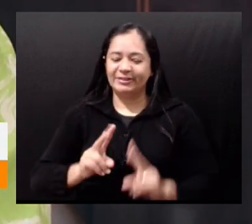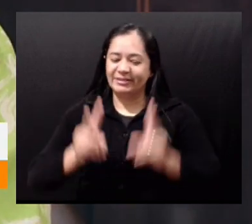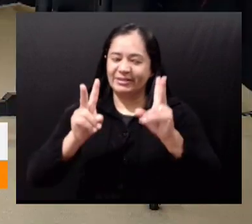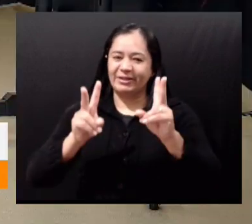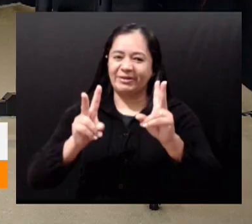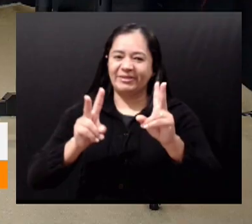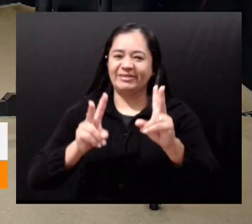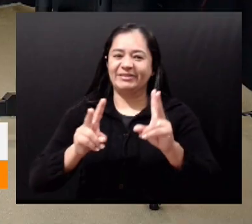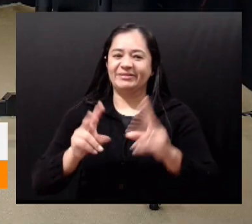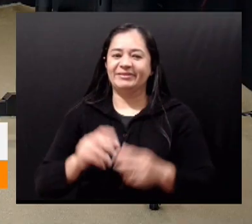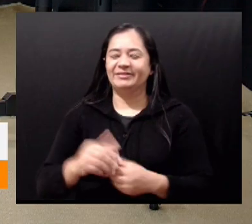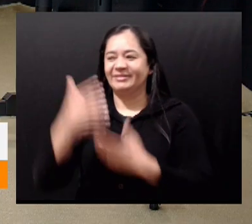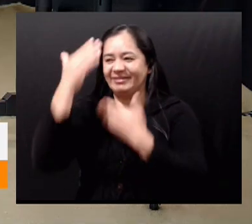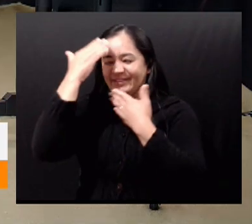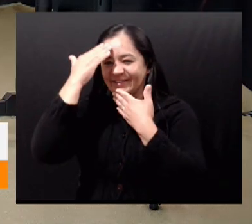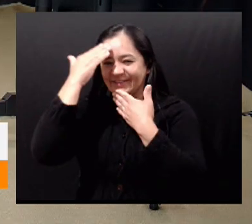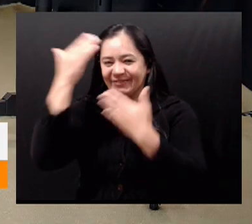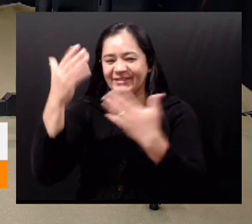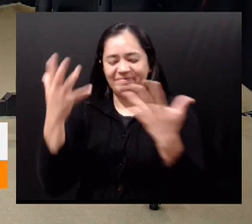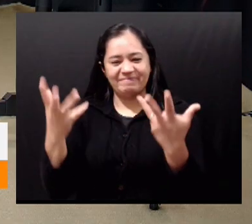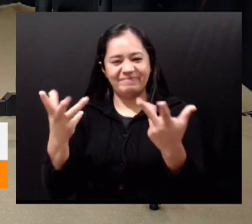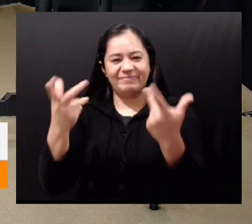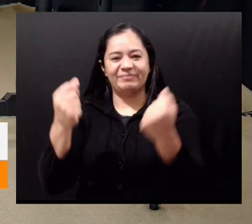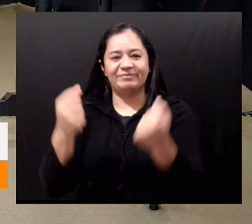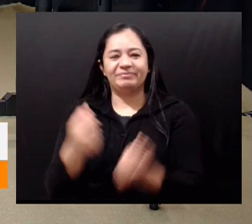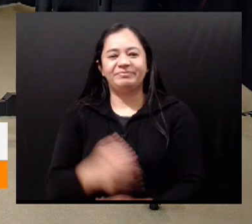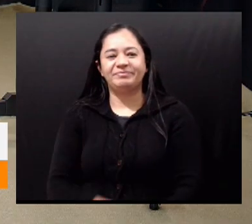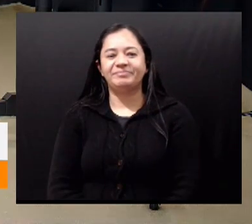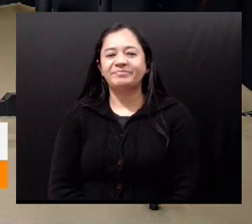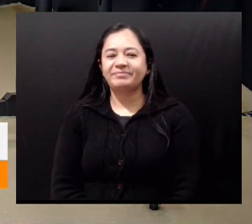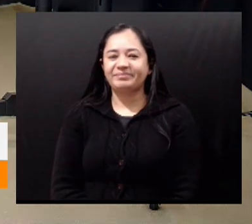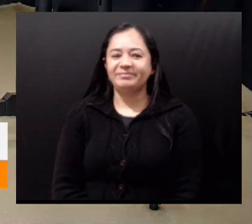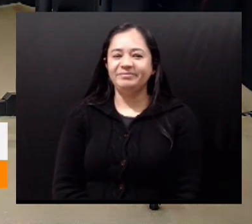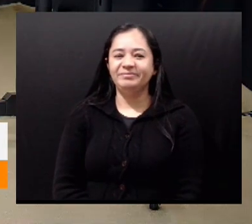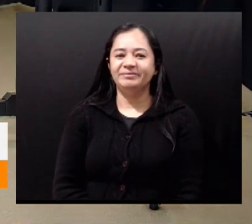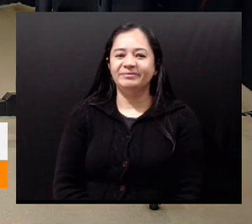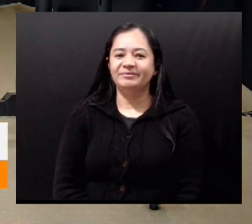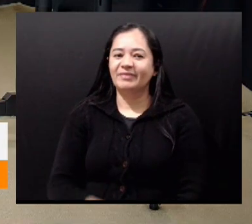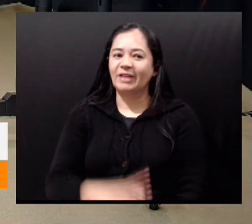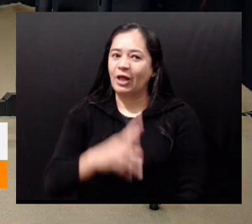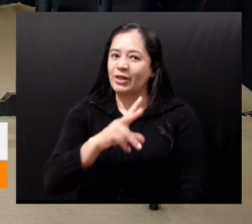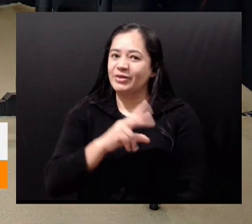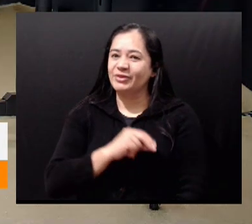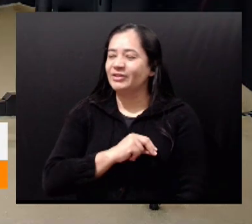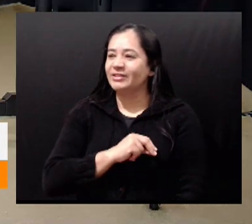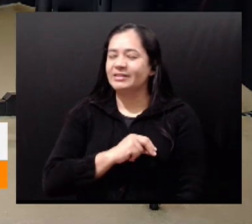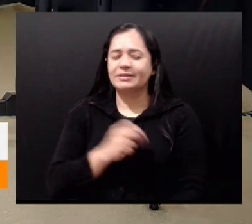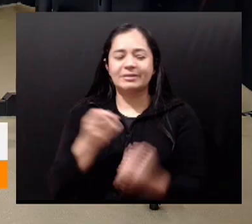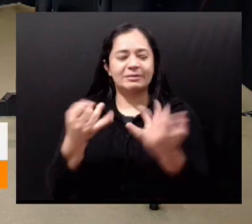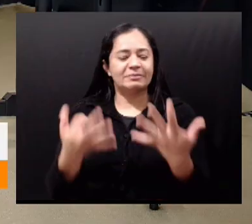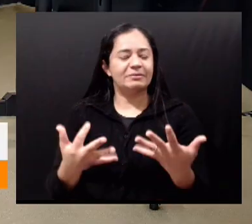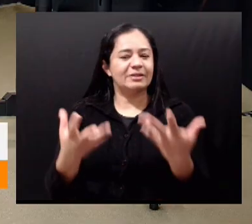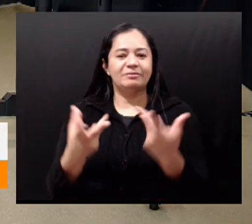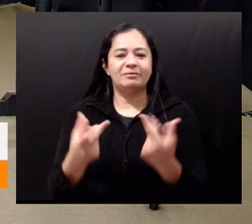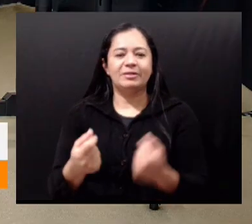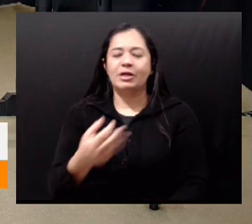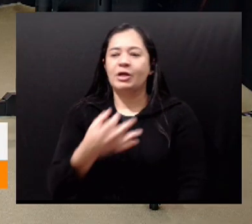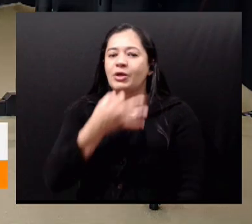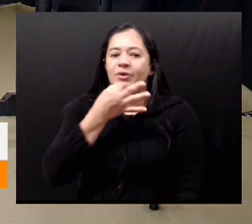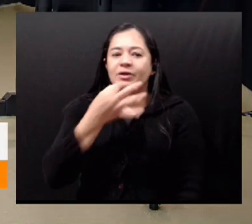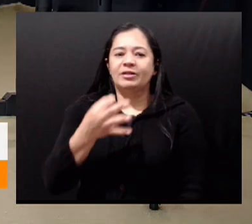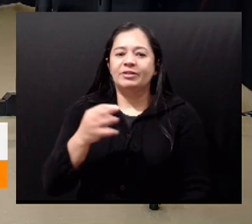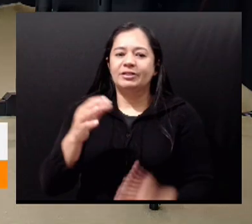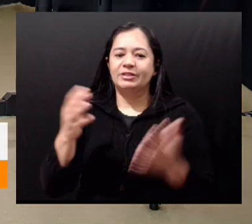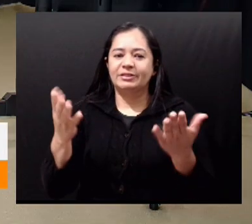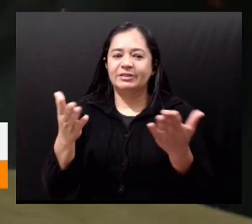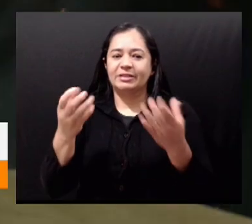viu, querida? Maravilhosa. E você, muito bom. Nossa, falas assim magníficas. Eu creio que essas falas,